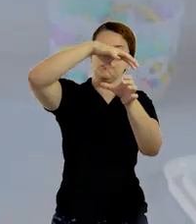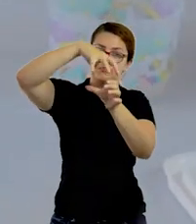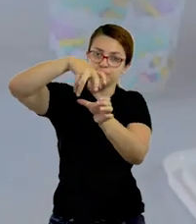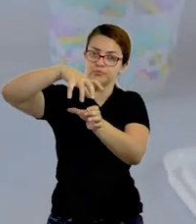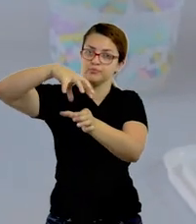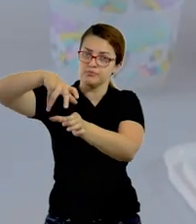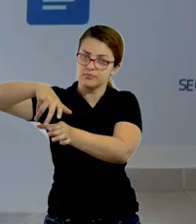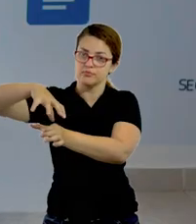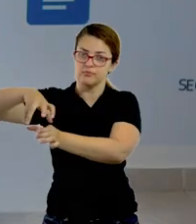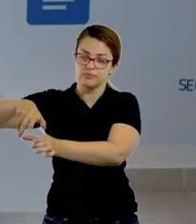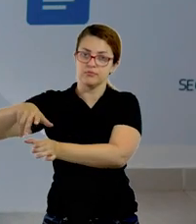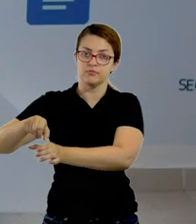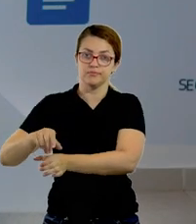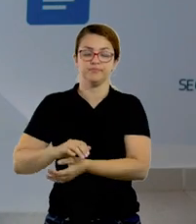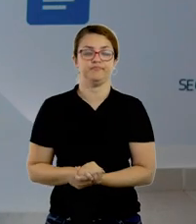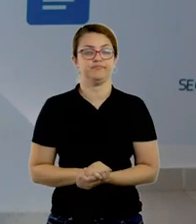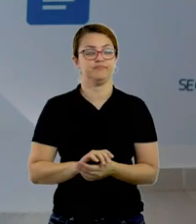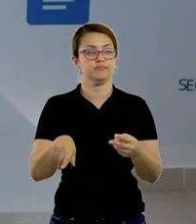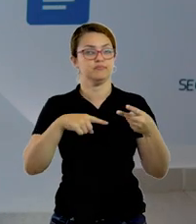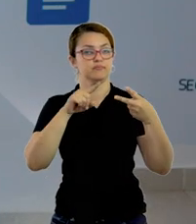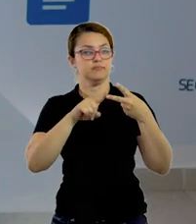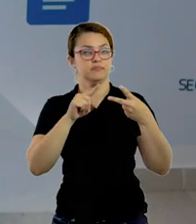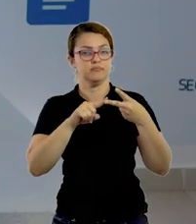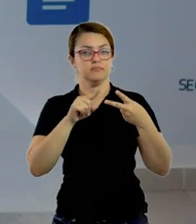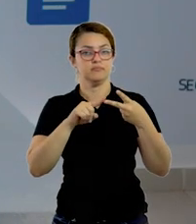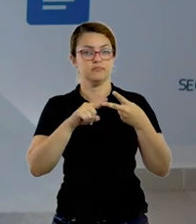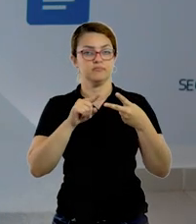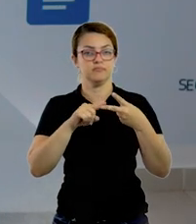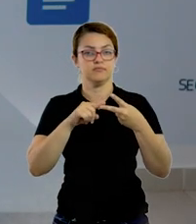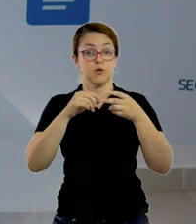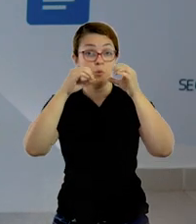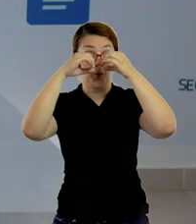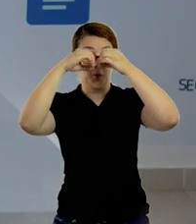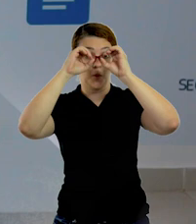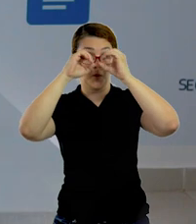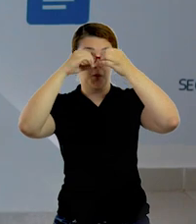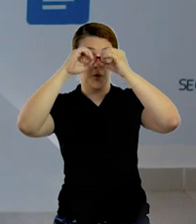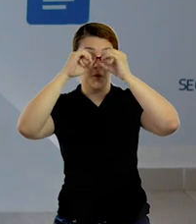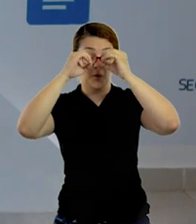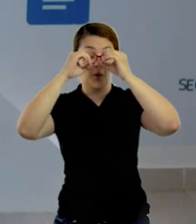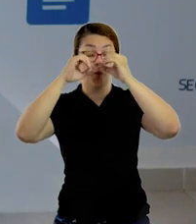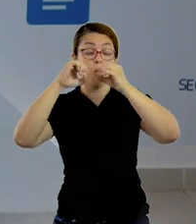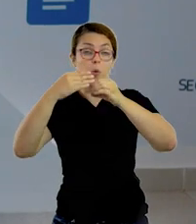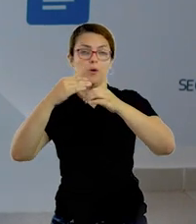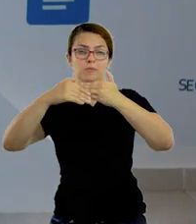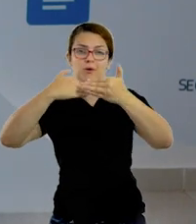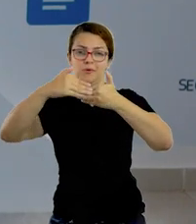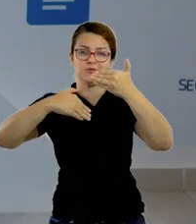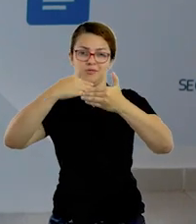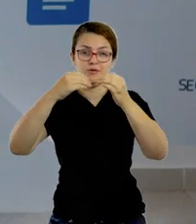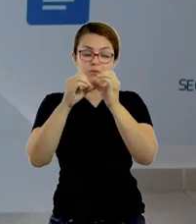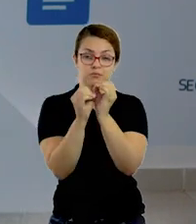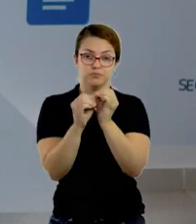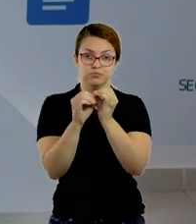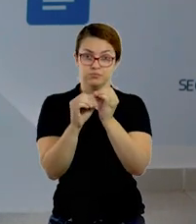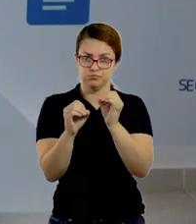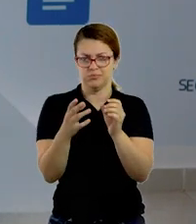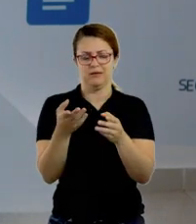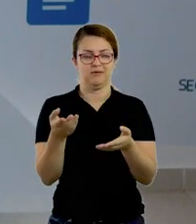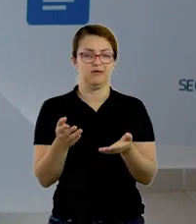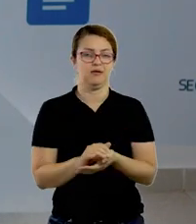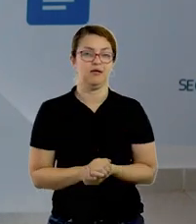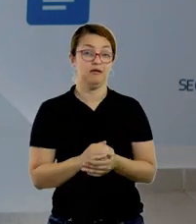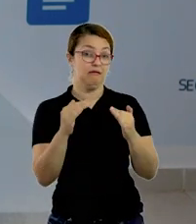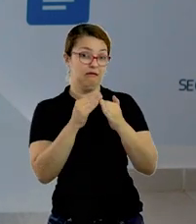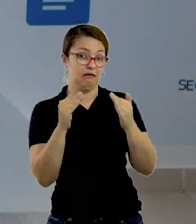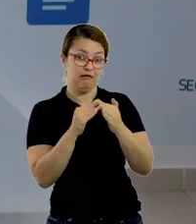as tampas nos potes. A segunda ideia é a confecção de binóculos ou luneta de rolinho de papel higiênico. Então vocês vão juntando